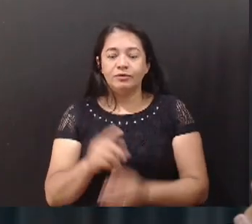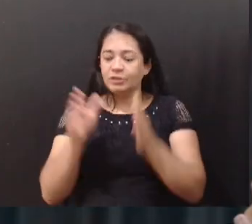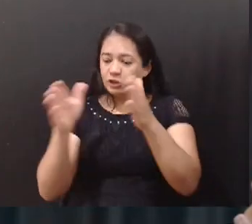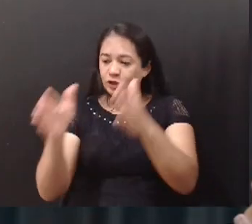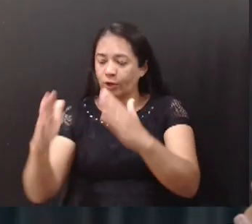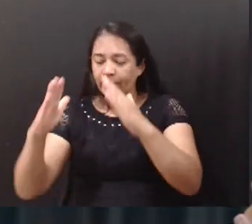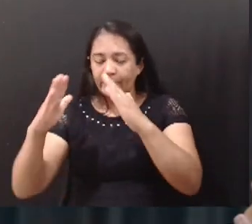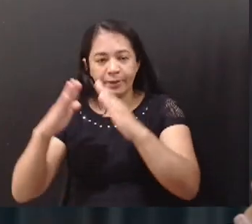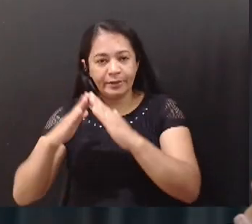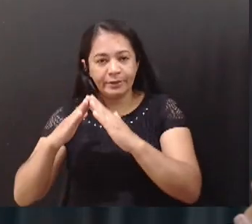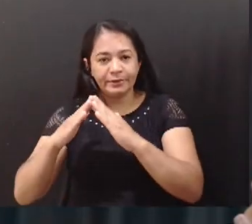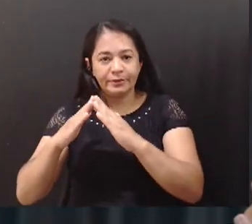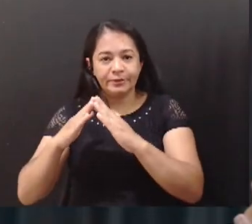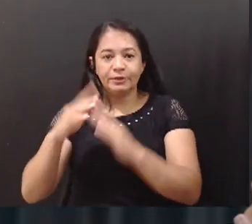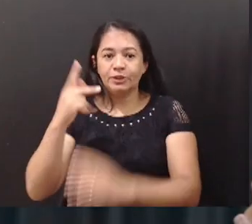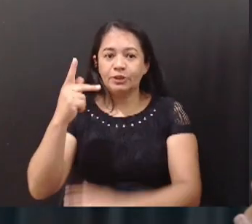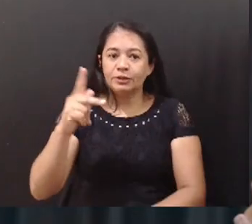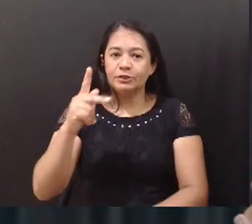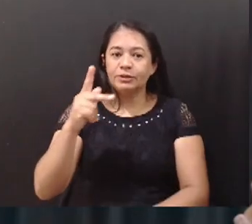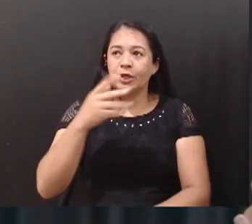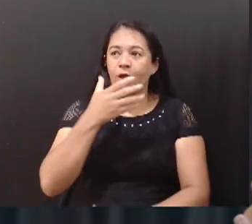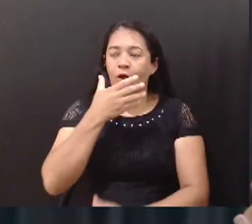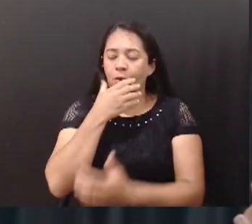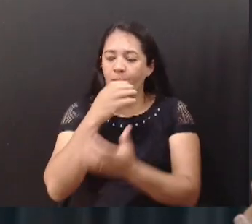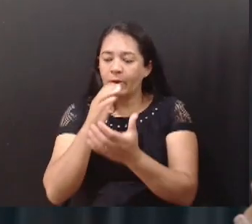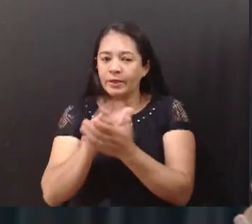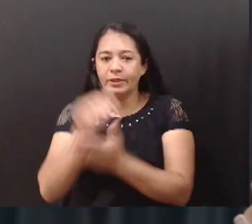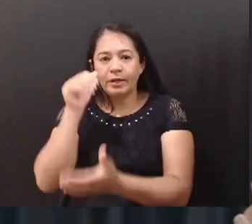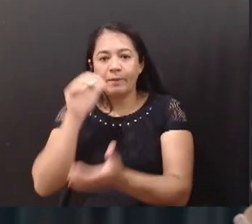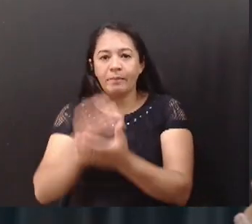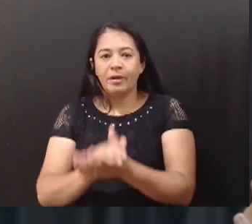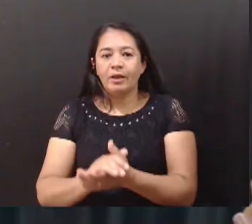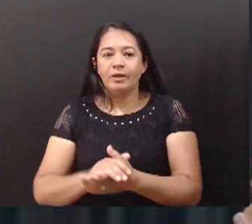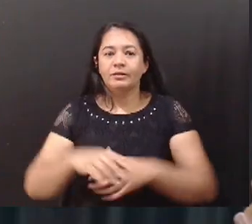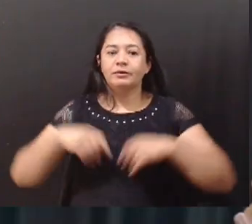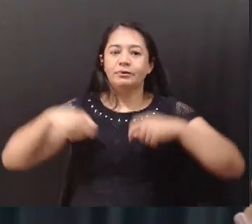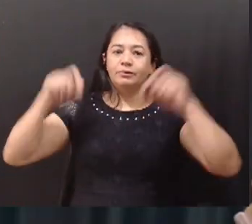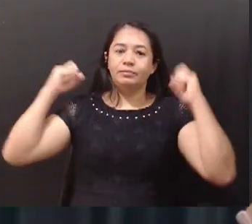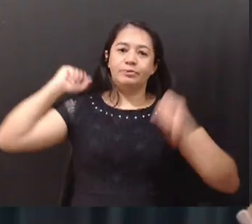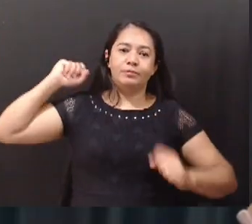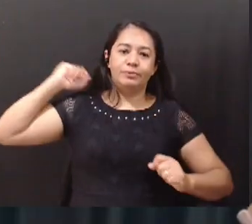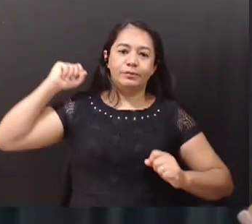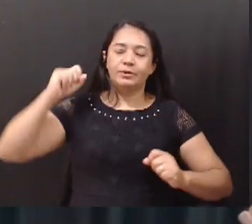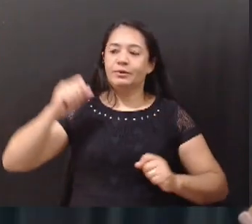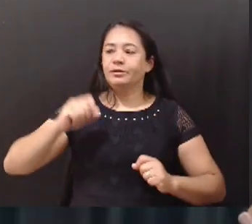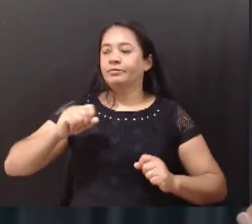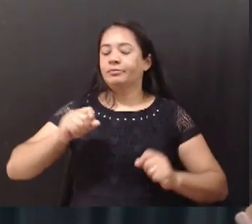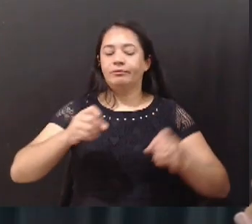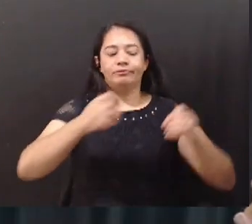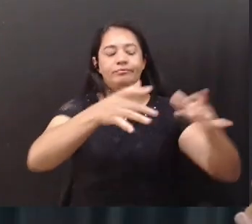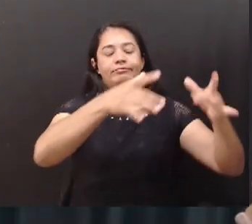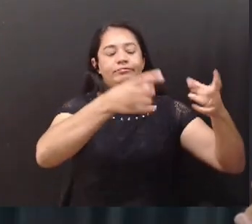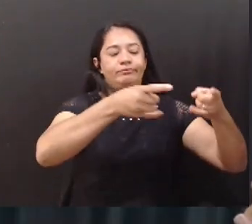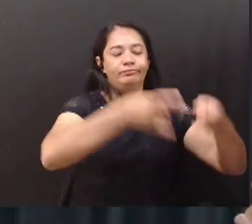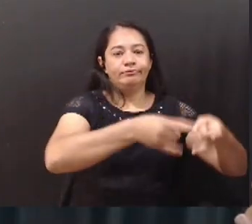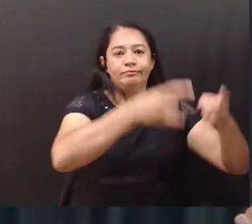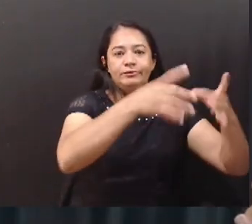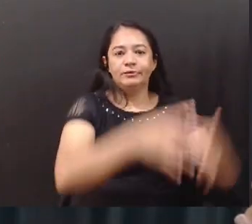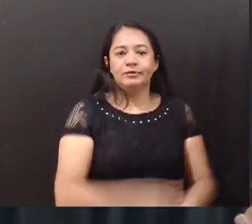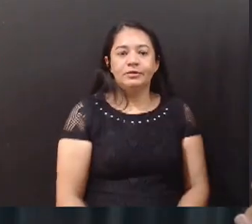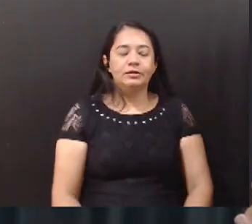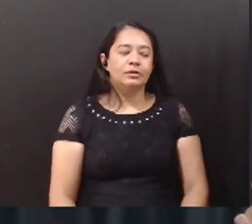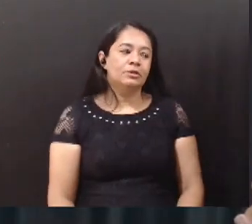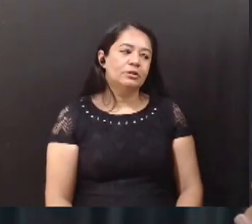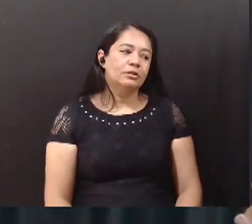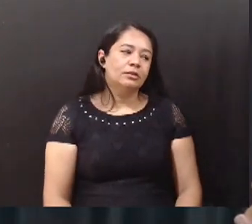seu marido, sua esposa, jogou a toalha molhada em cima da cama. Nossa. Já desce aquela coisa assim que você fala, meu